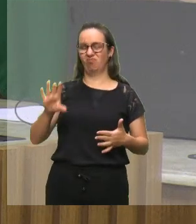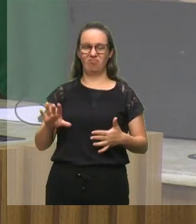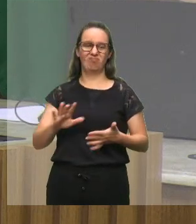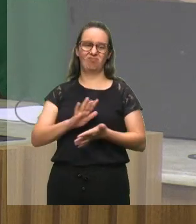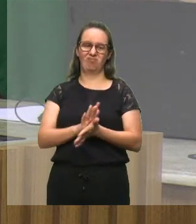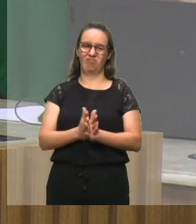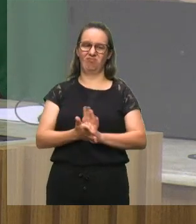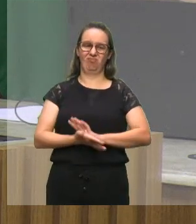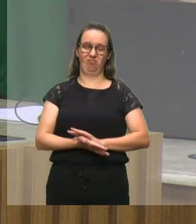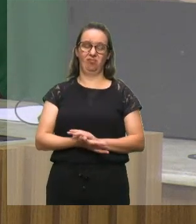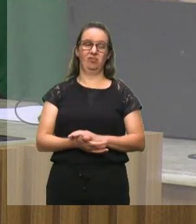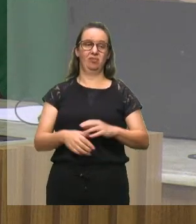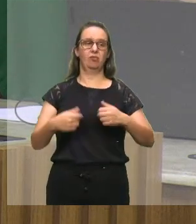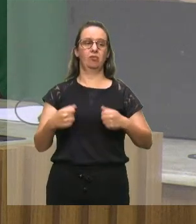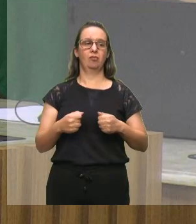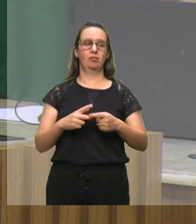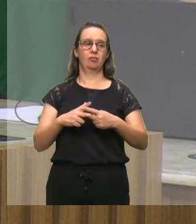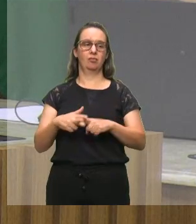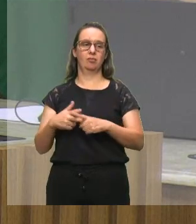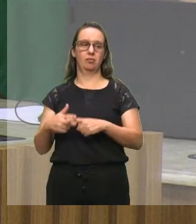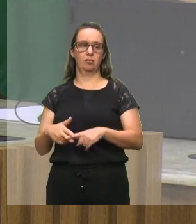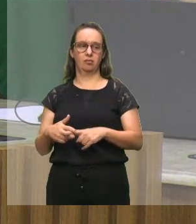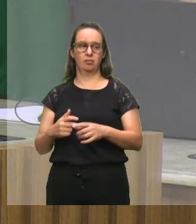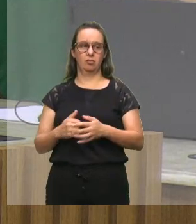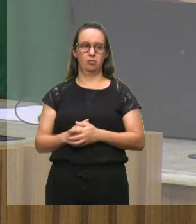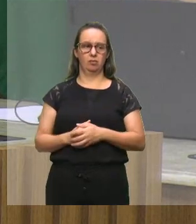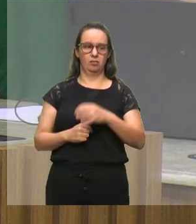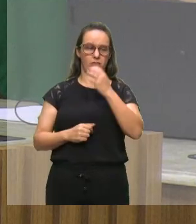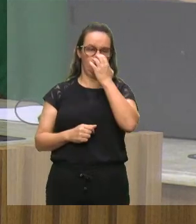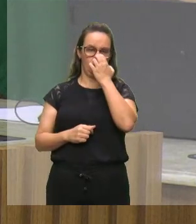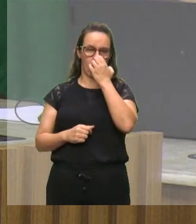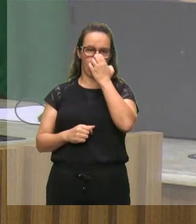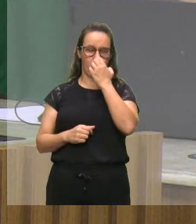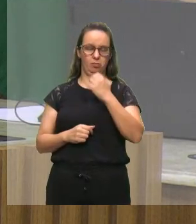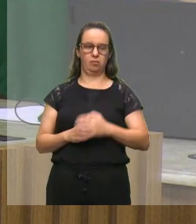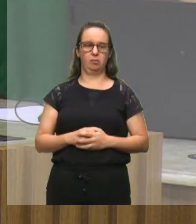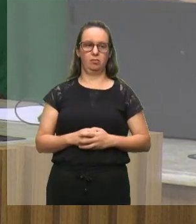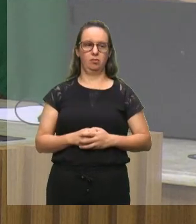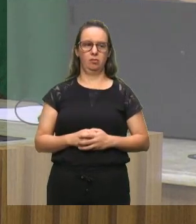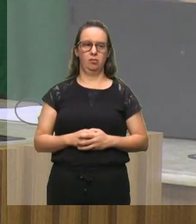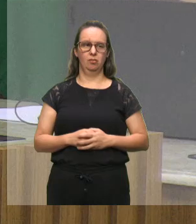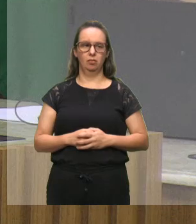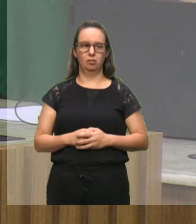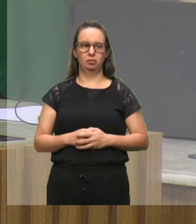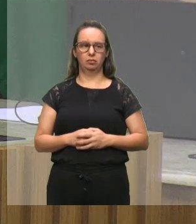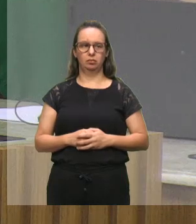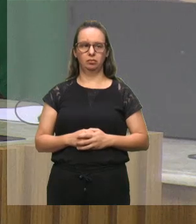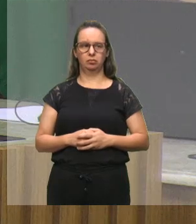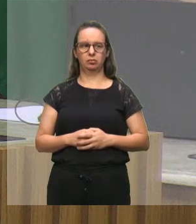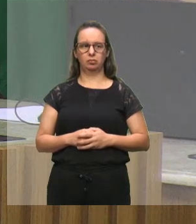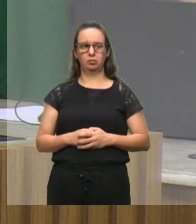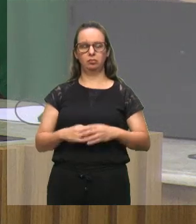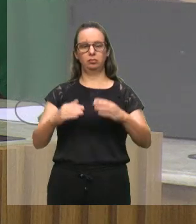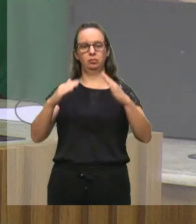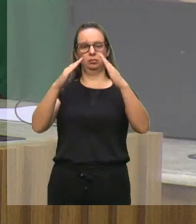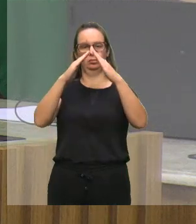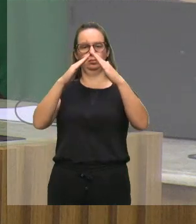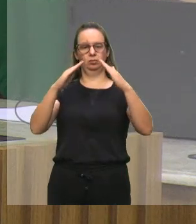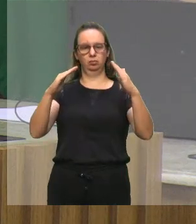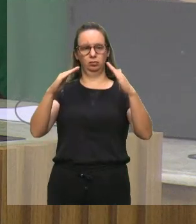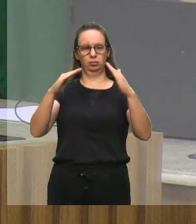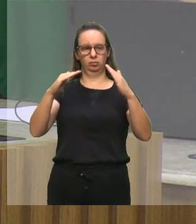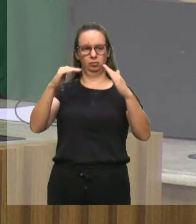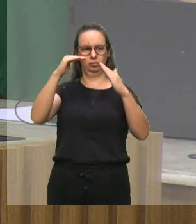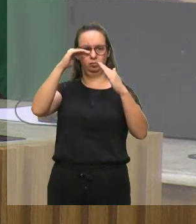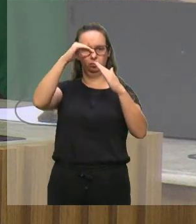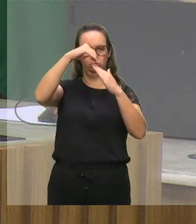ser reformada. Concha acústica Cornélio Fortuna. Cobertura daquele espaço André Francisco de Assis, que todo mundo chama